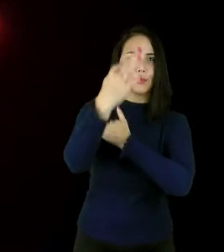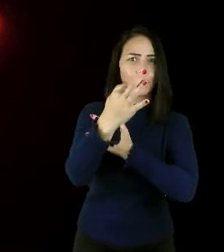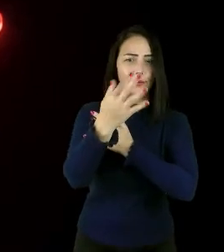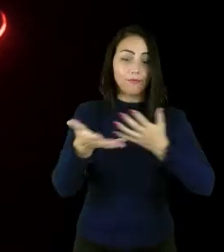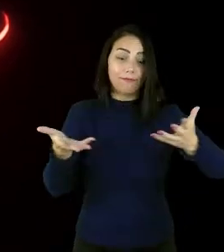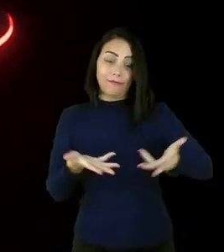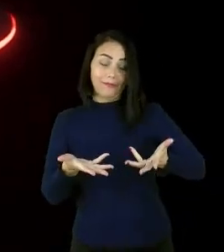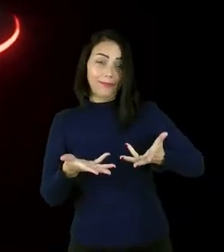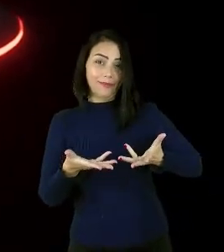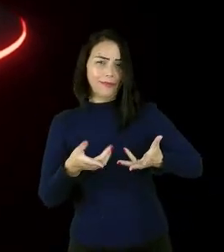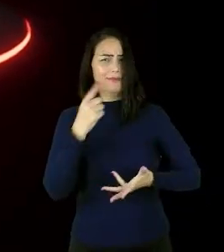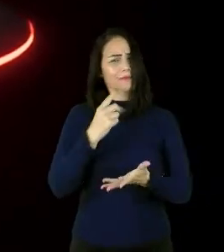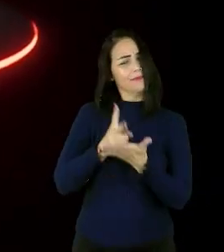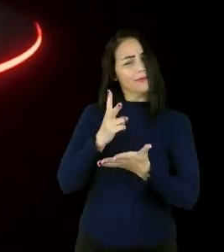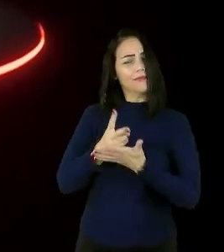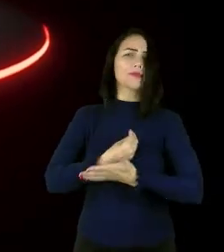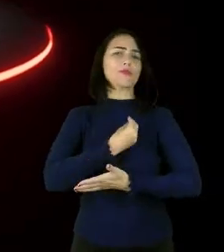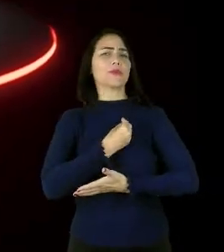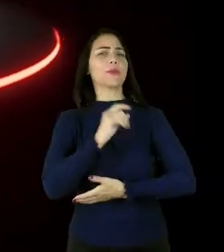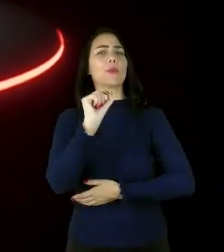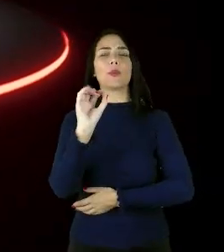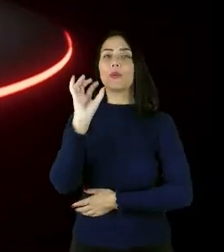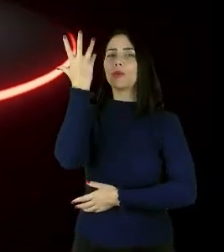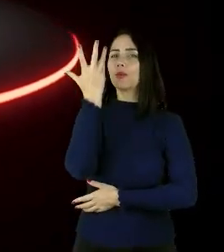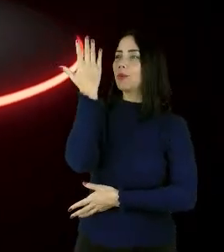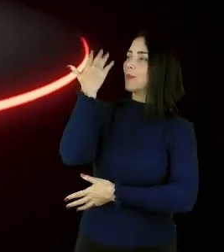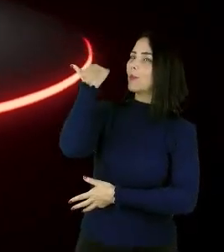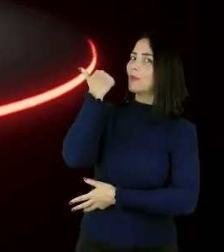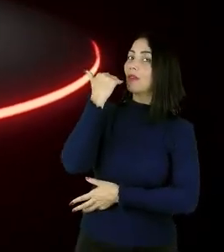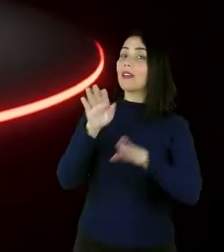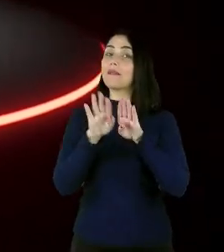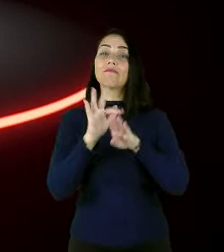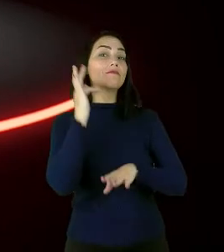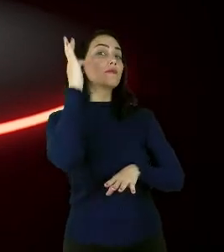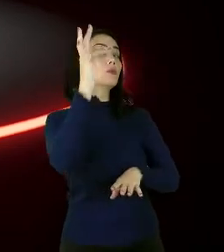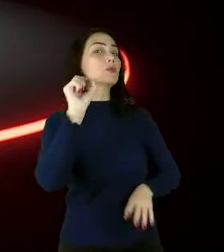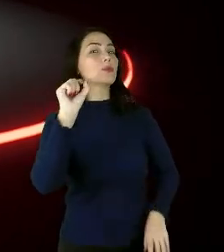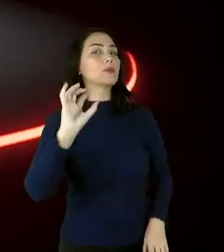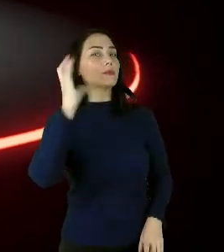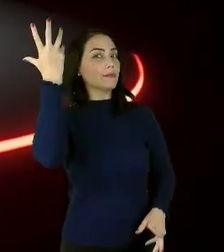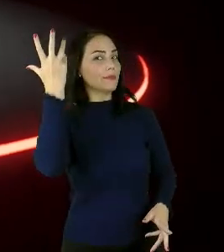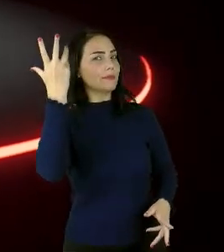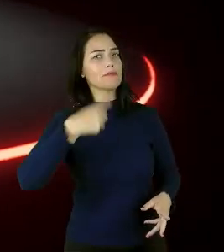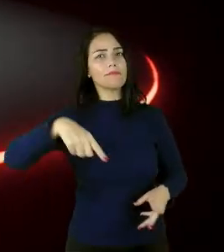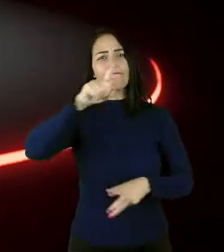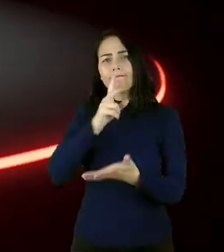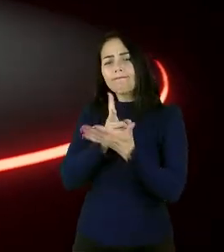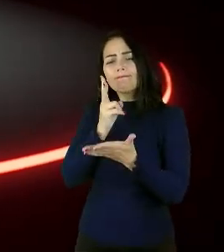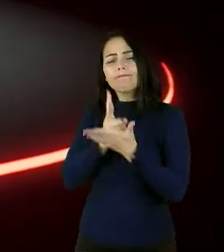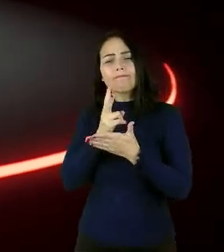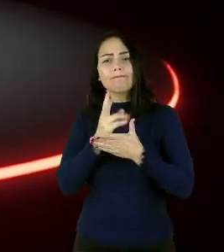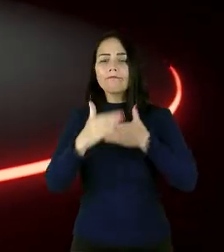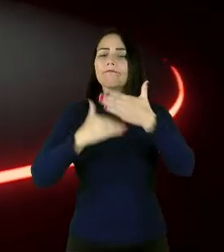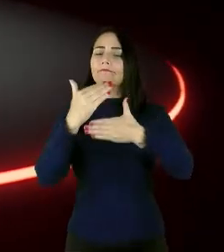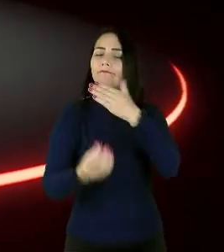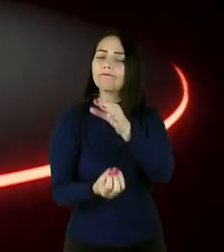estamos sempre vivendo entre o que aconteceu e o que está por acontecer estamos sempre produzindo